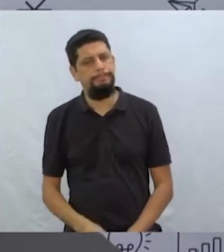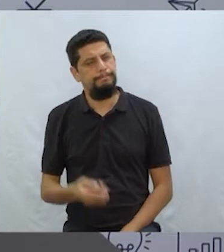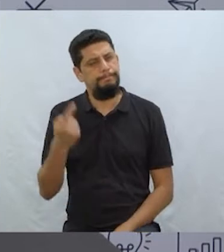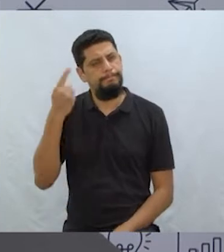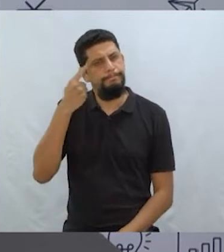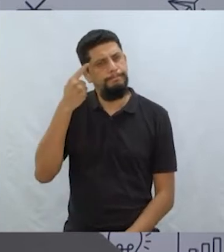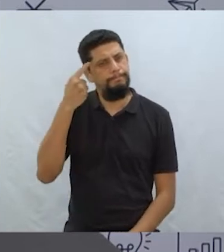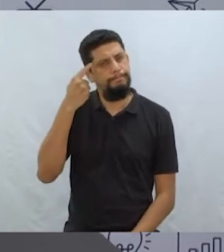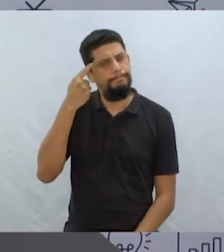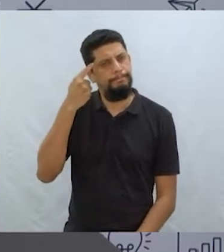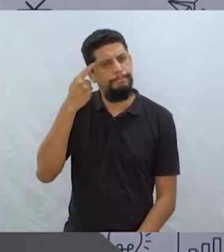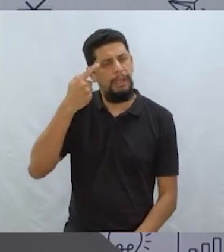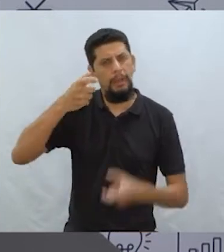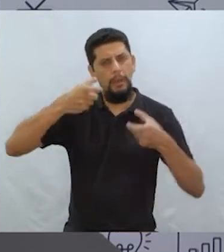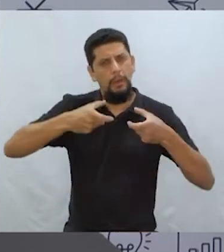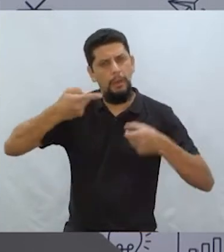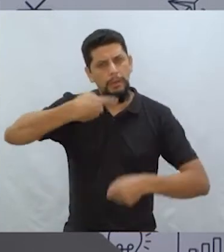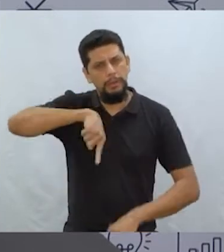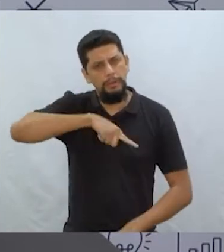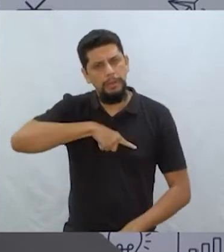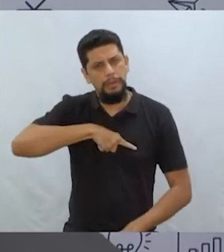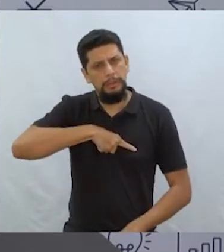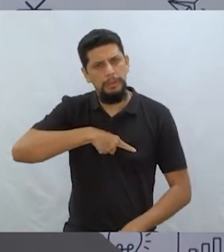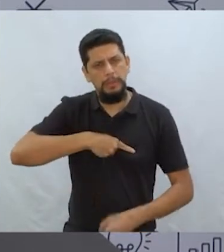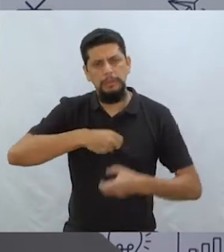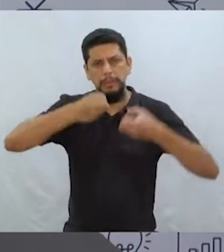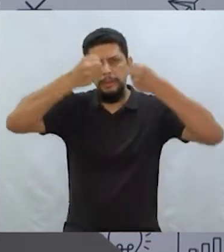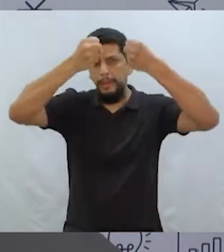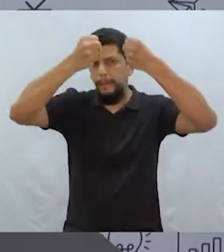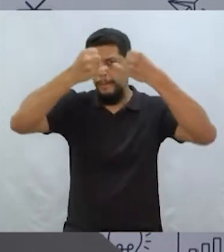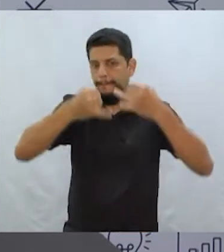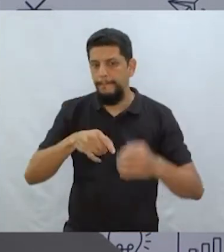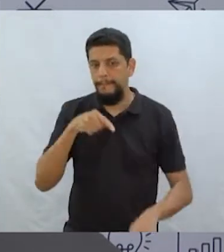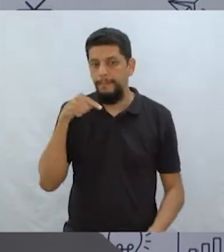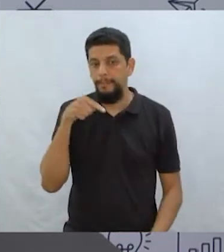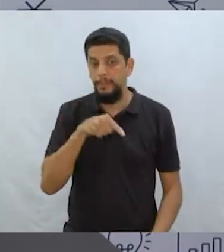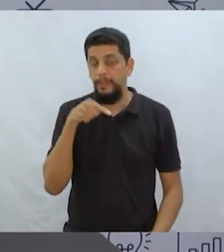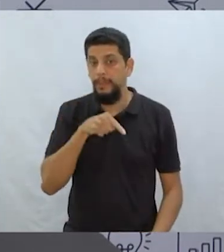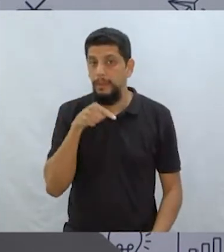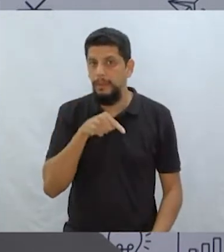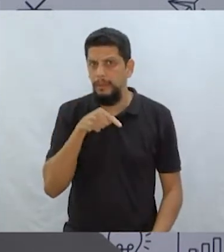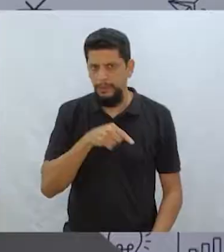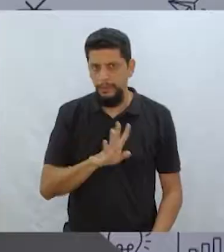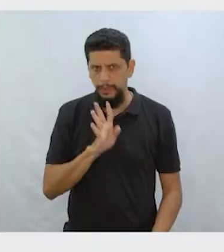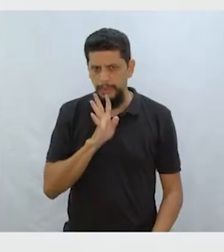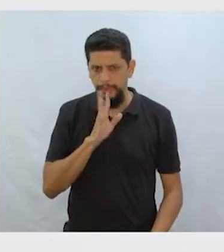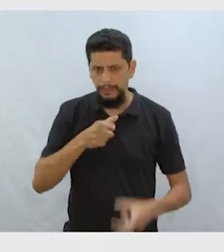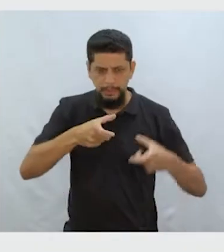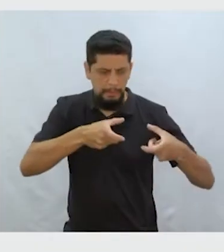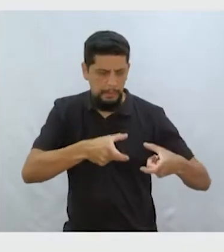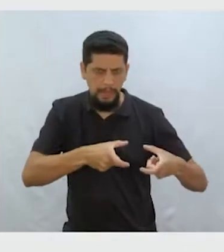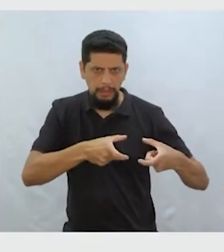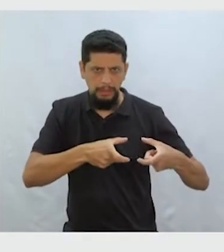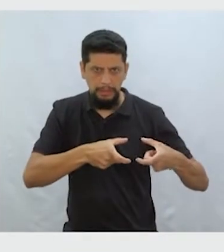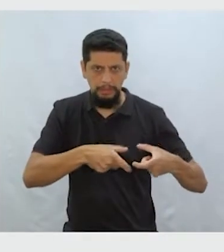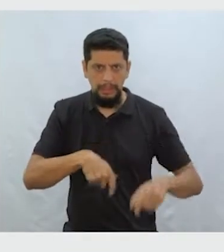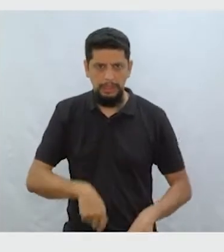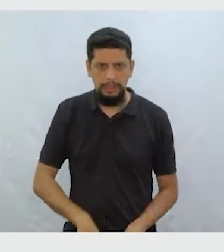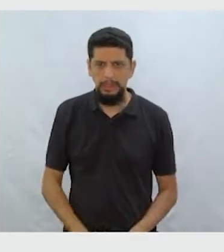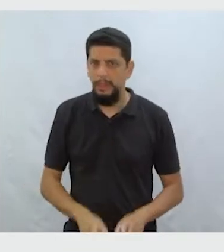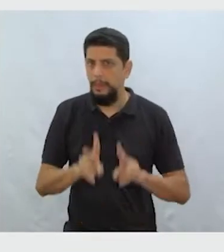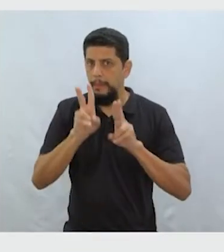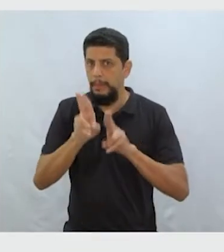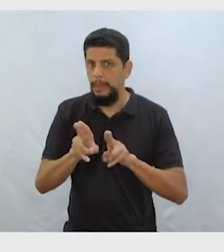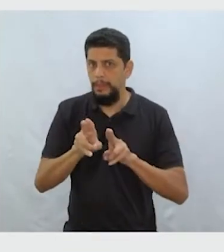tão conseguindo pensar aí De onde nós estamos falando e essa conhece esse prato também um prato